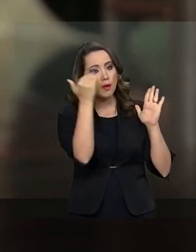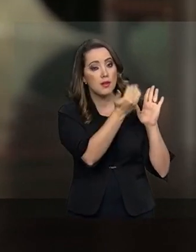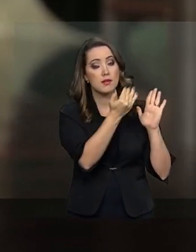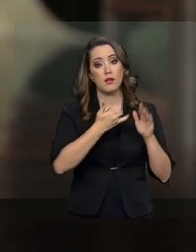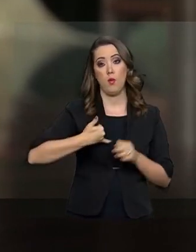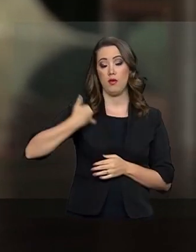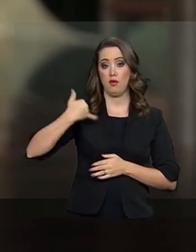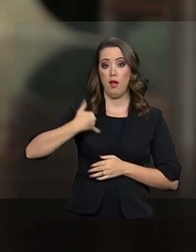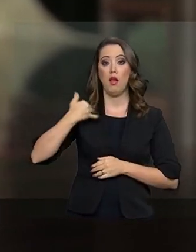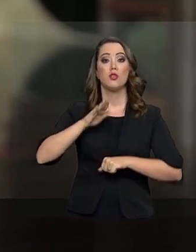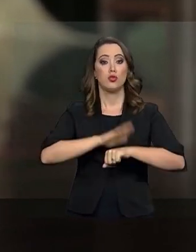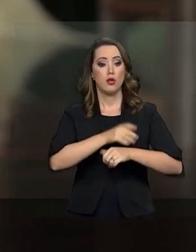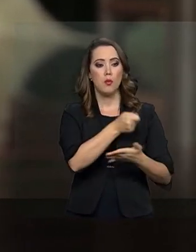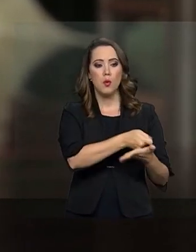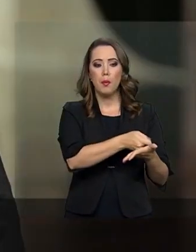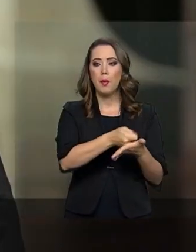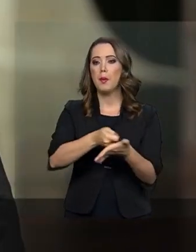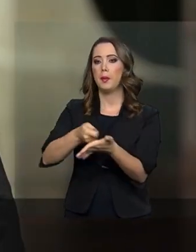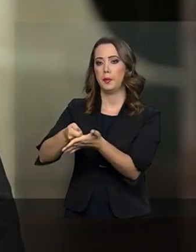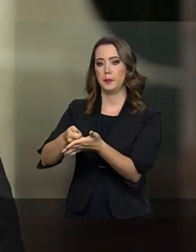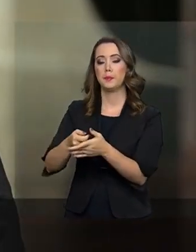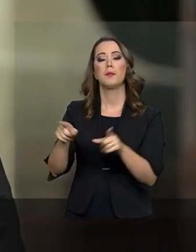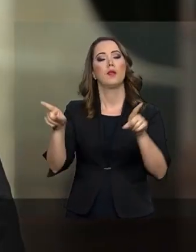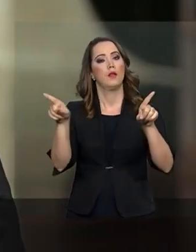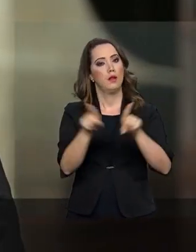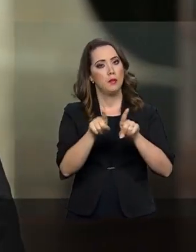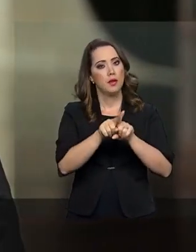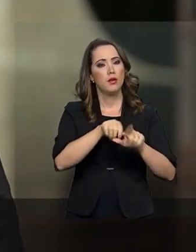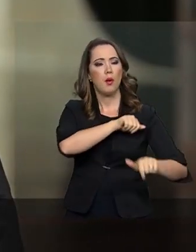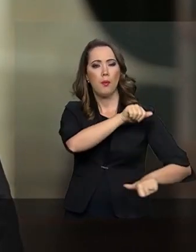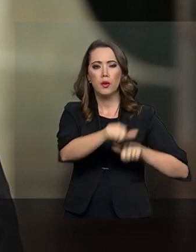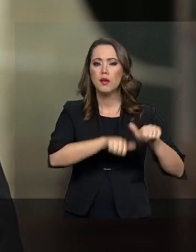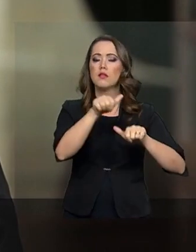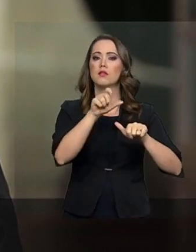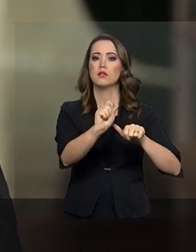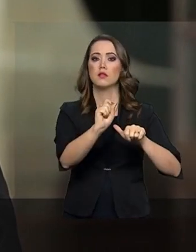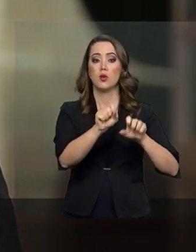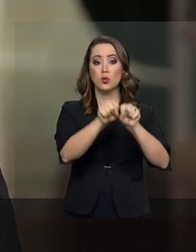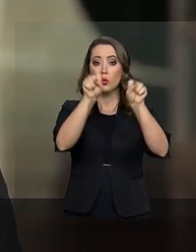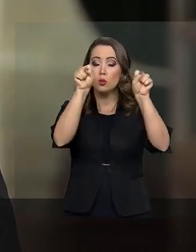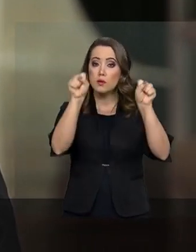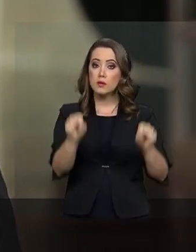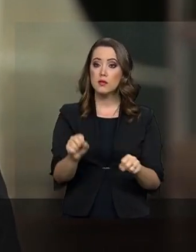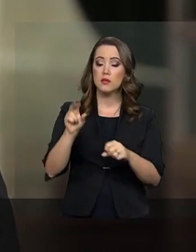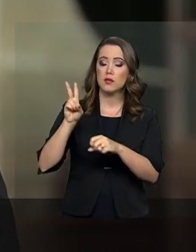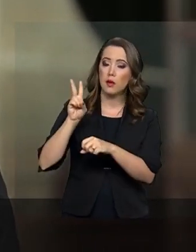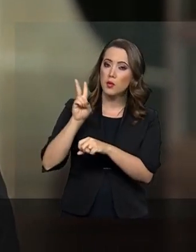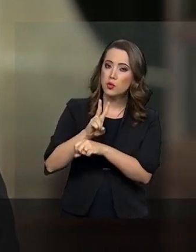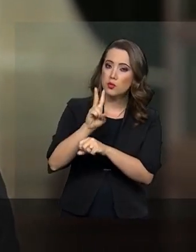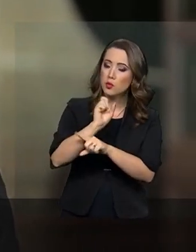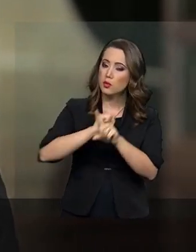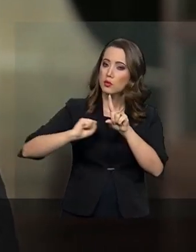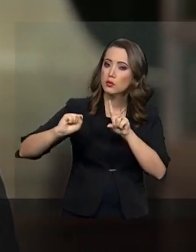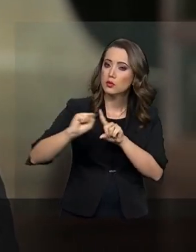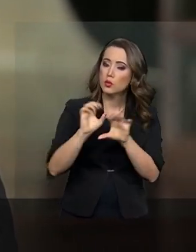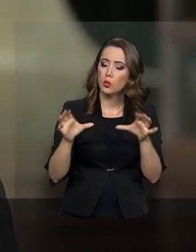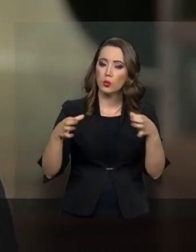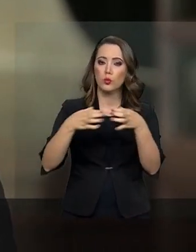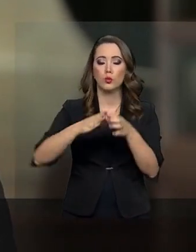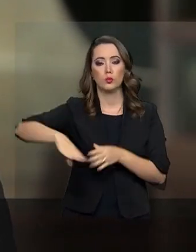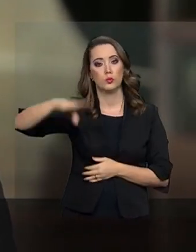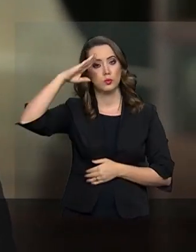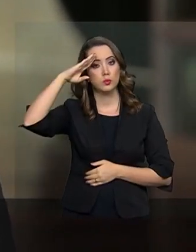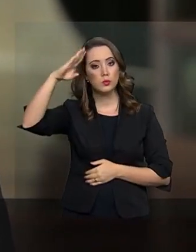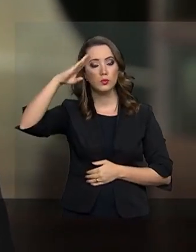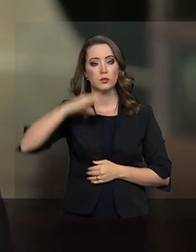idade e tempo de contribuição. Também haverá reforma do sistema de proteção social dos militares.